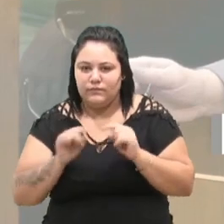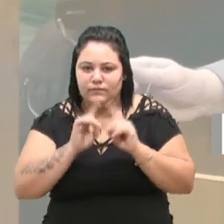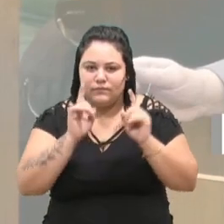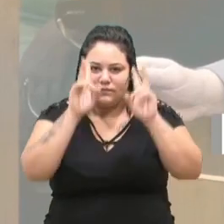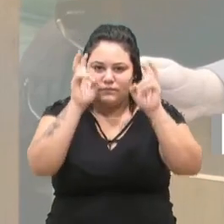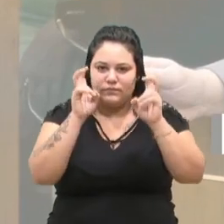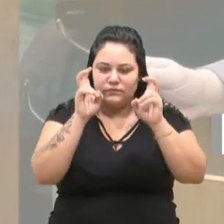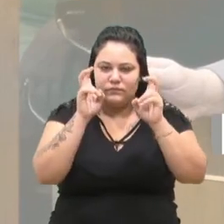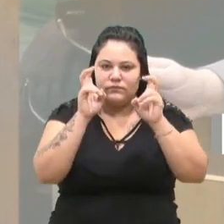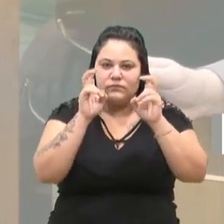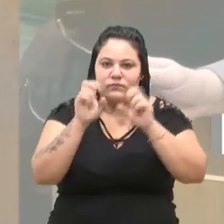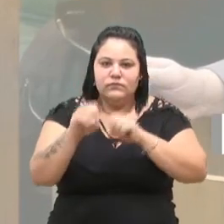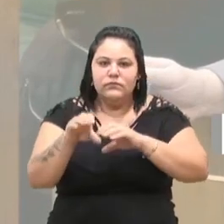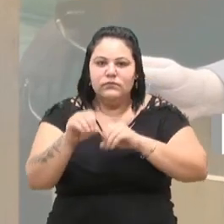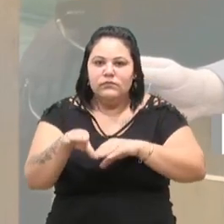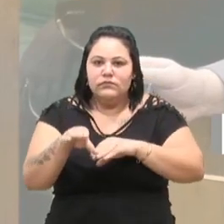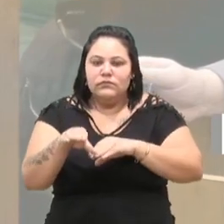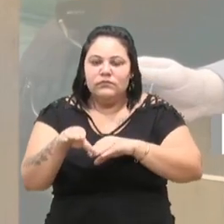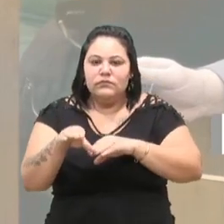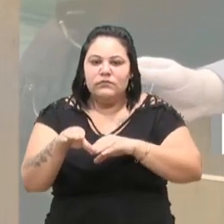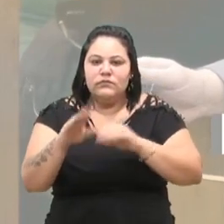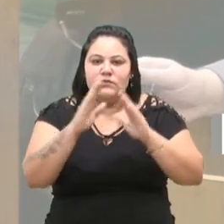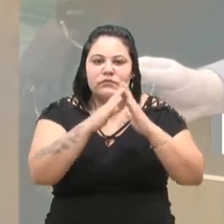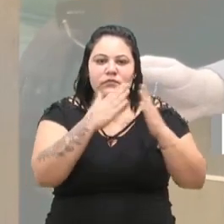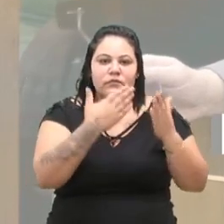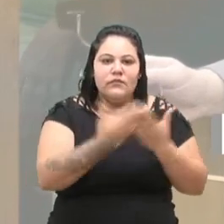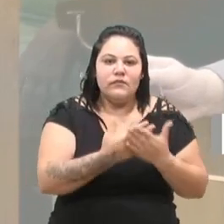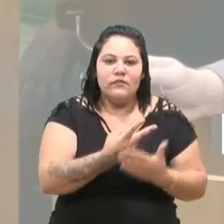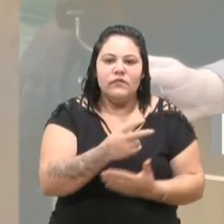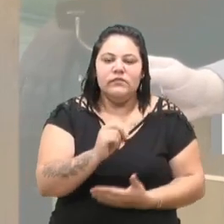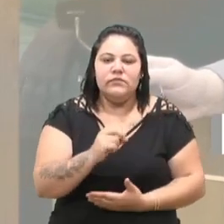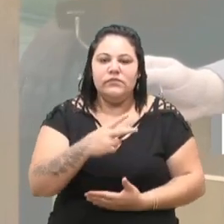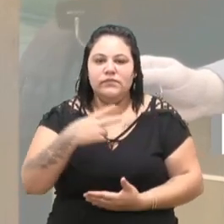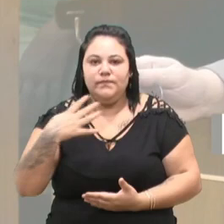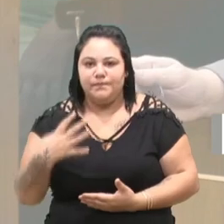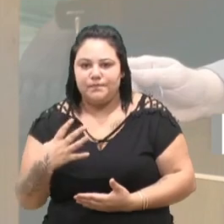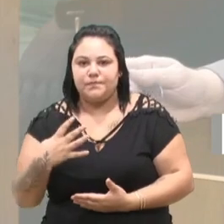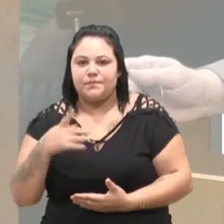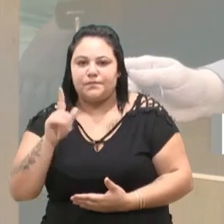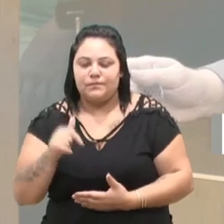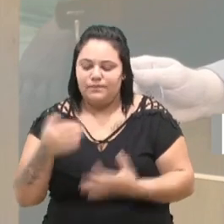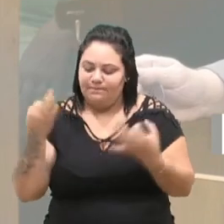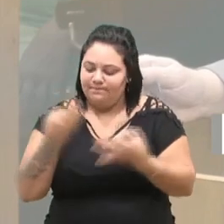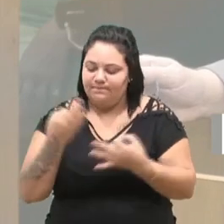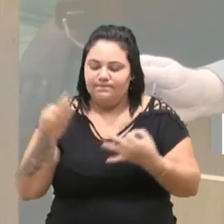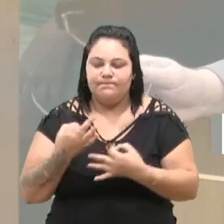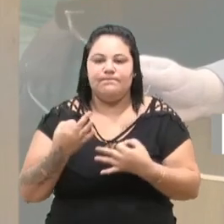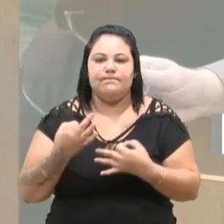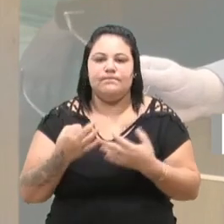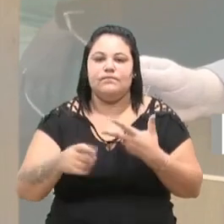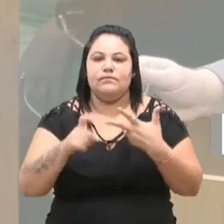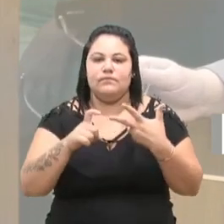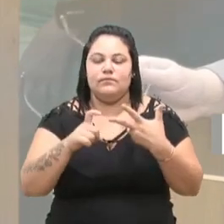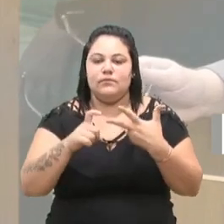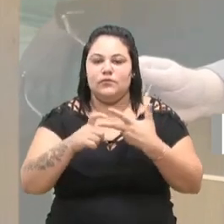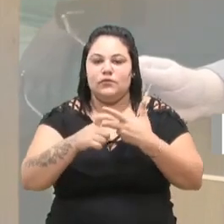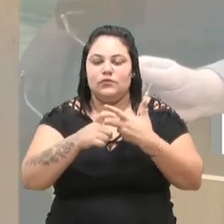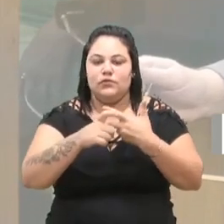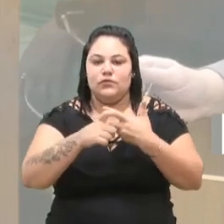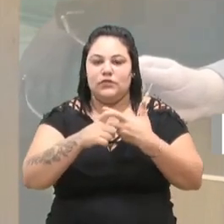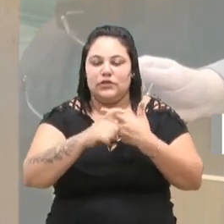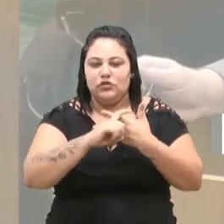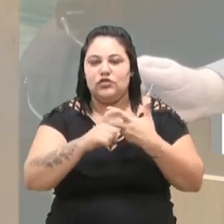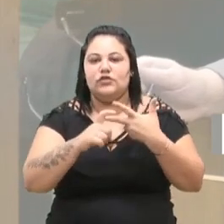educação escolar 2024 tem que ser a excelência do Poder Executivo e Legislativo desse